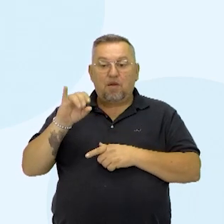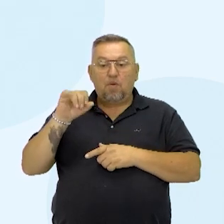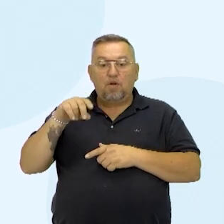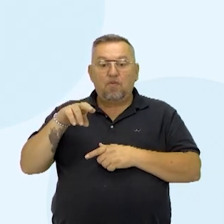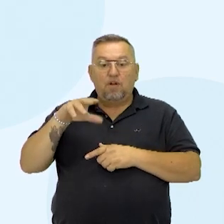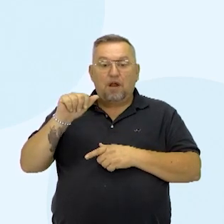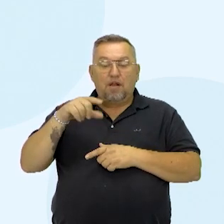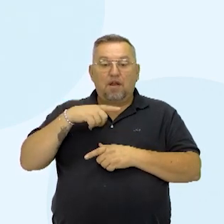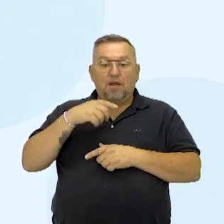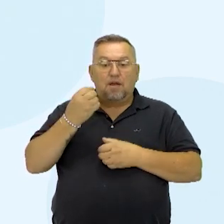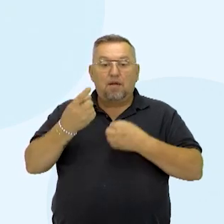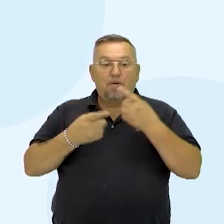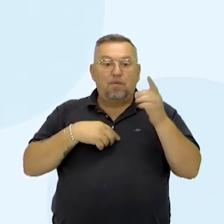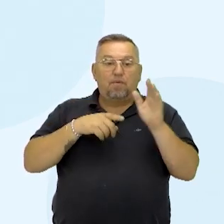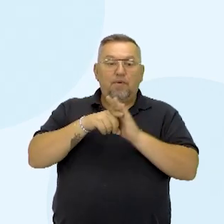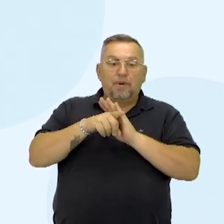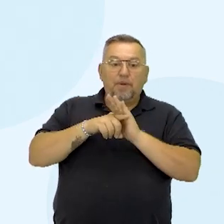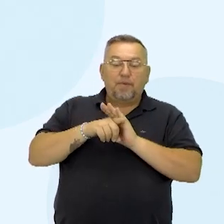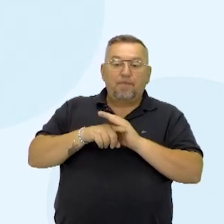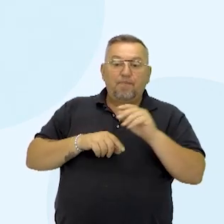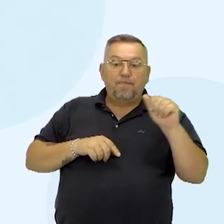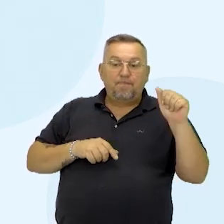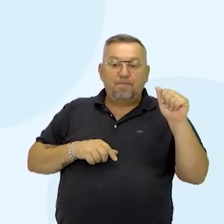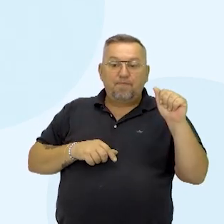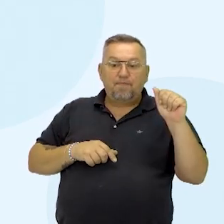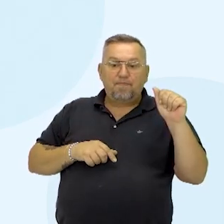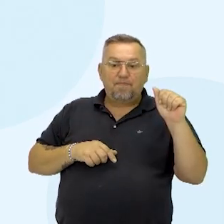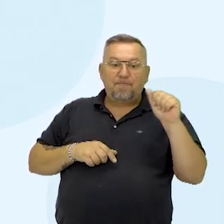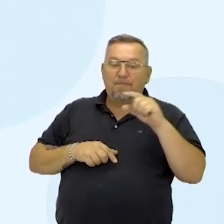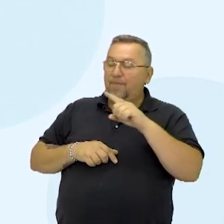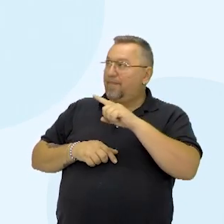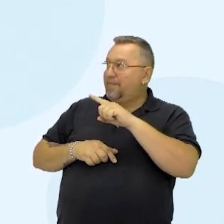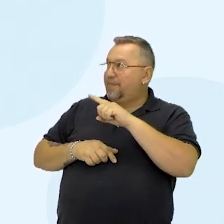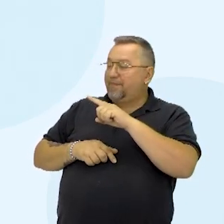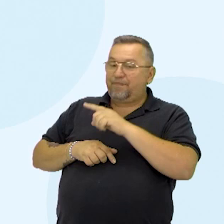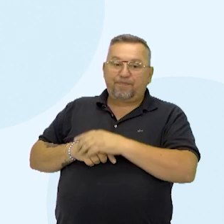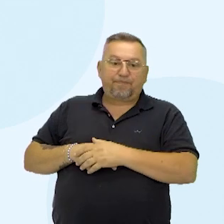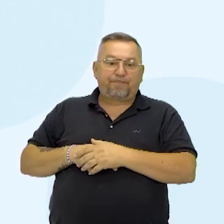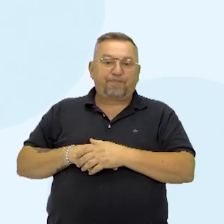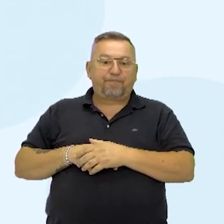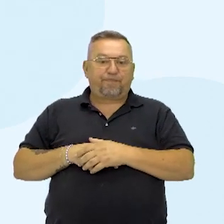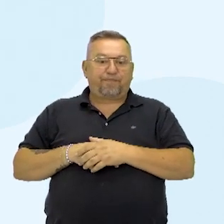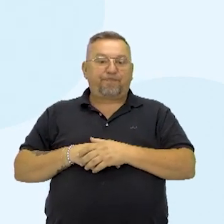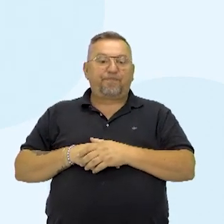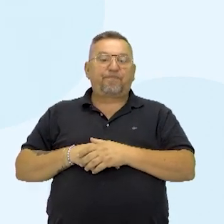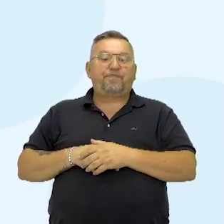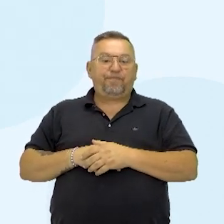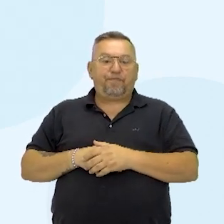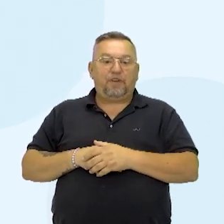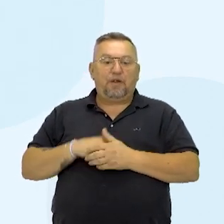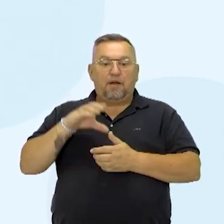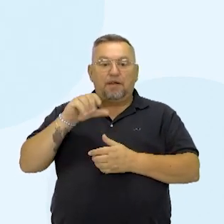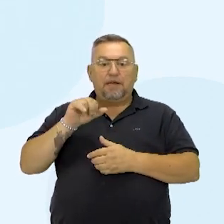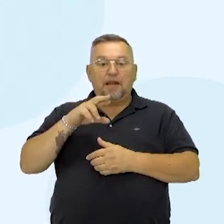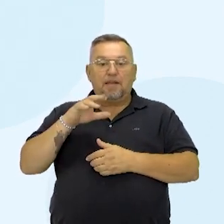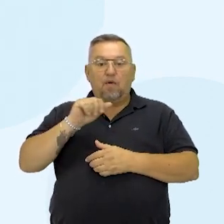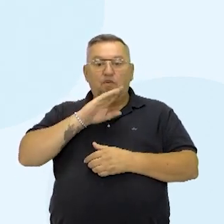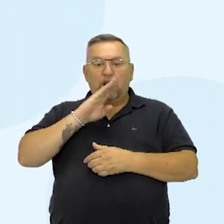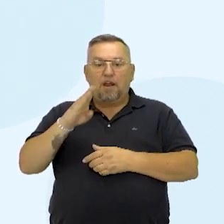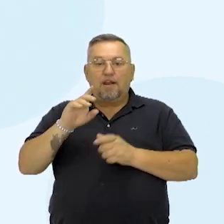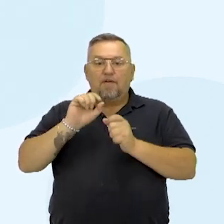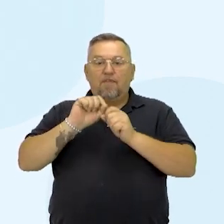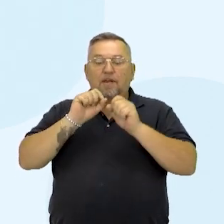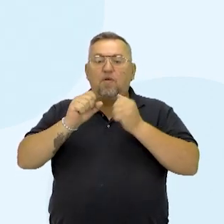e indiretas, temos algumas perguntas. Então a primeira que vai aparecer na tela do seu computador é esta. Citação